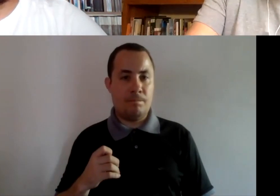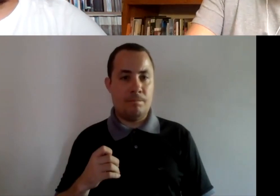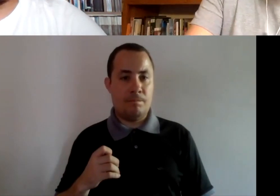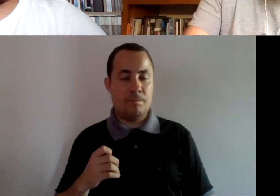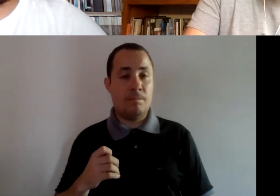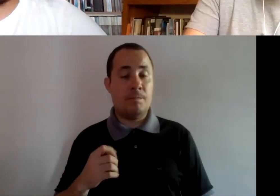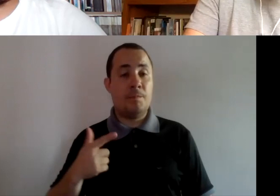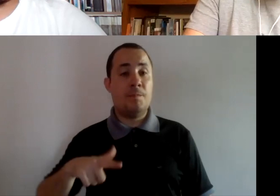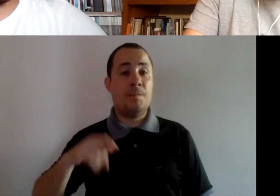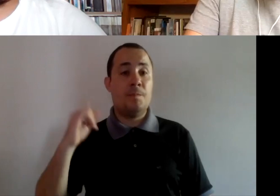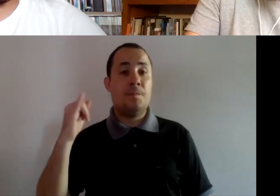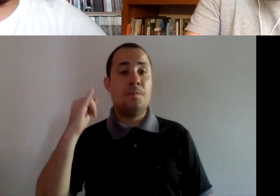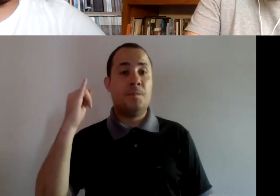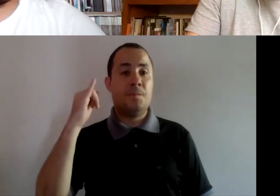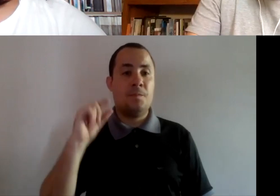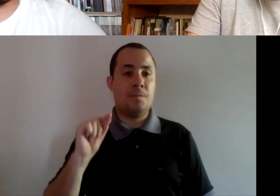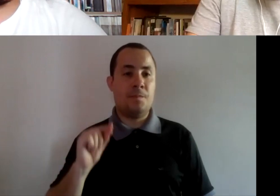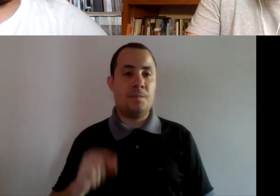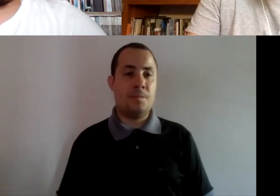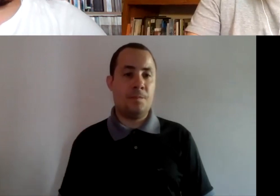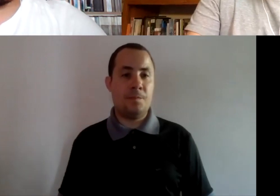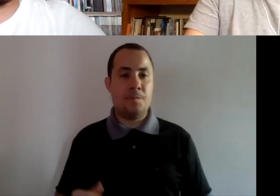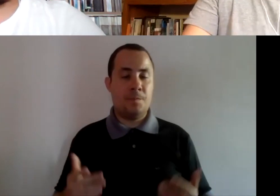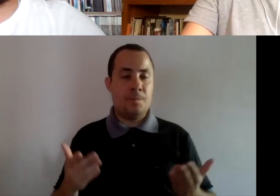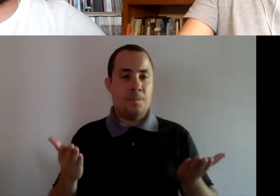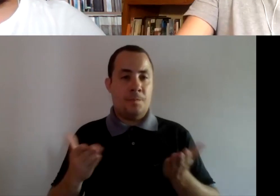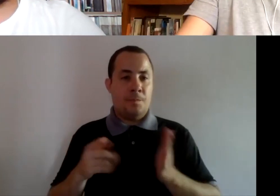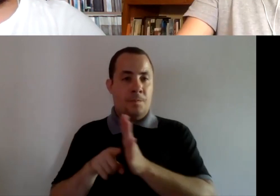que no retrato da leitura, a pesquisa, quer dizer,